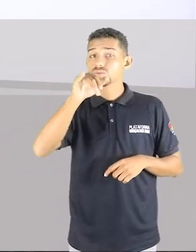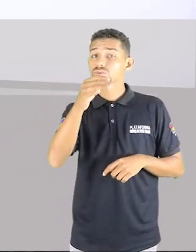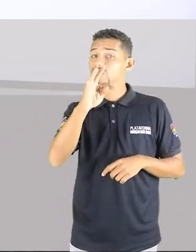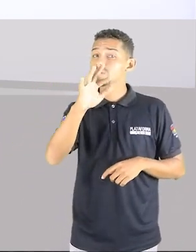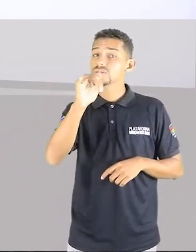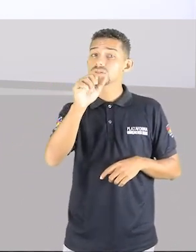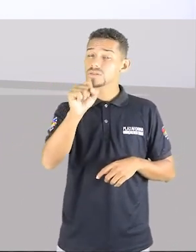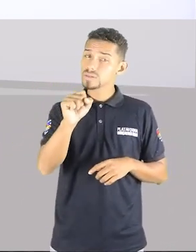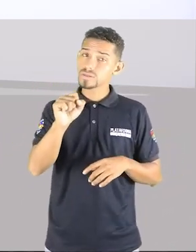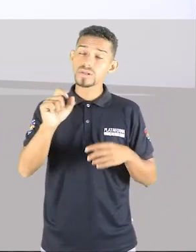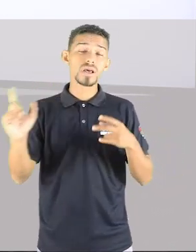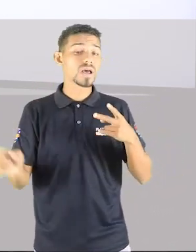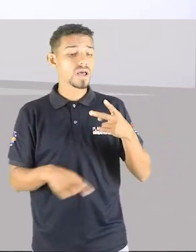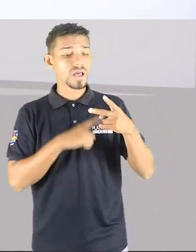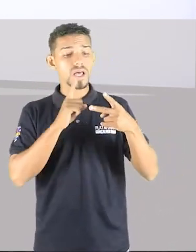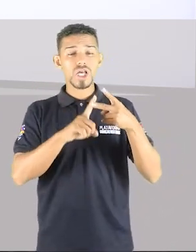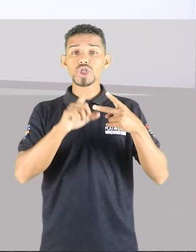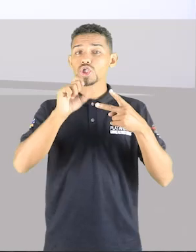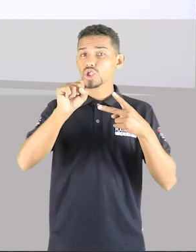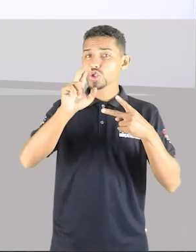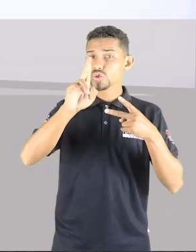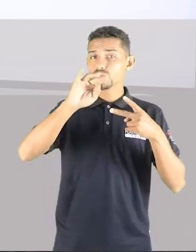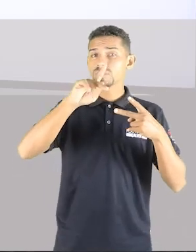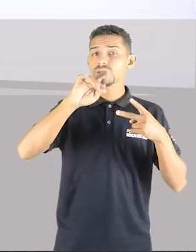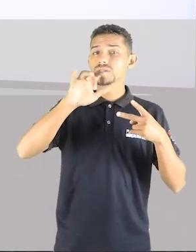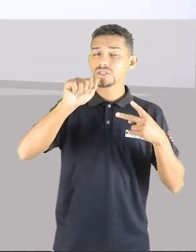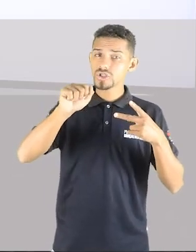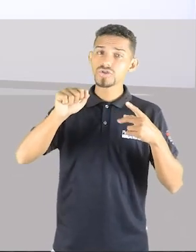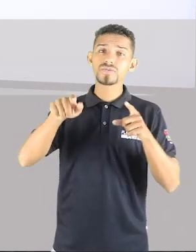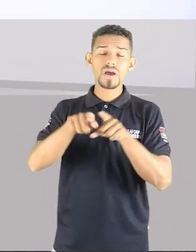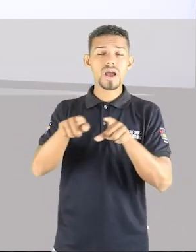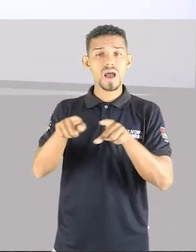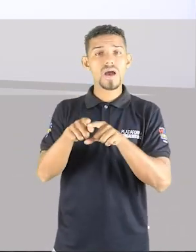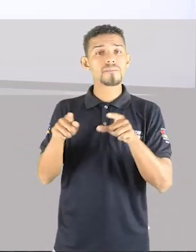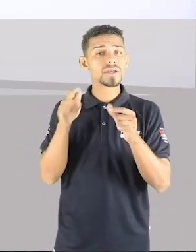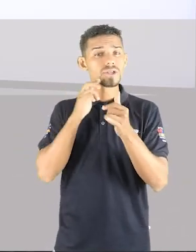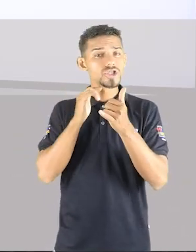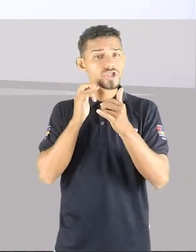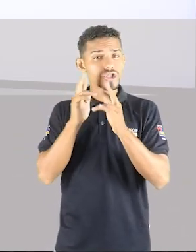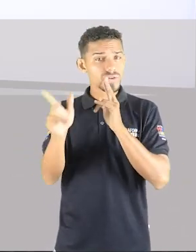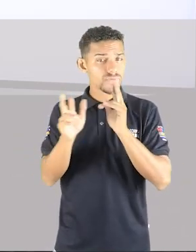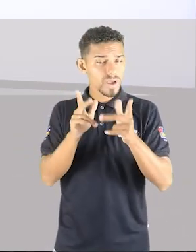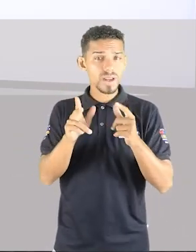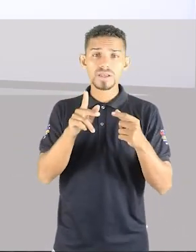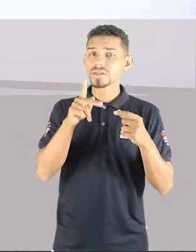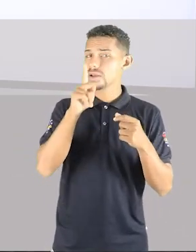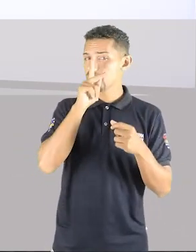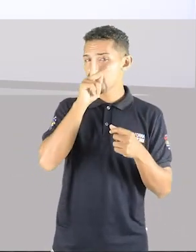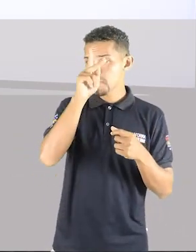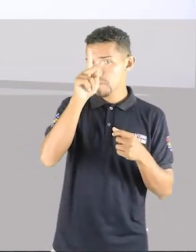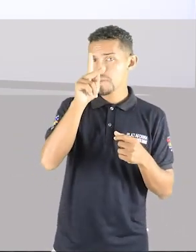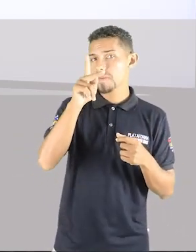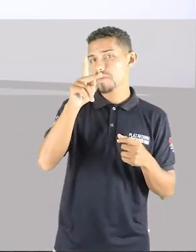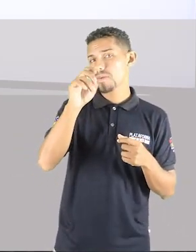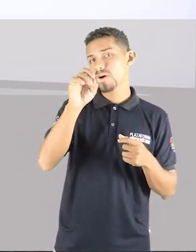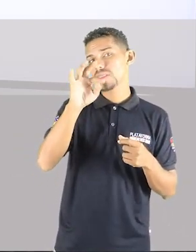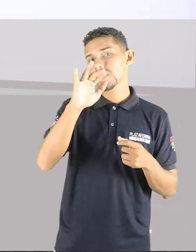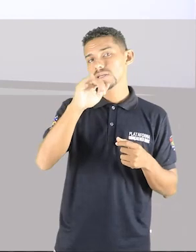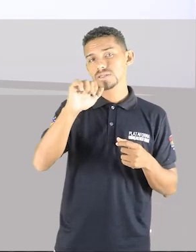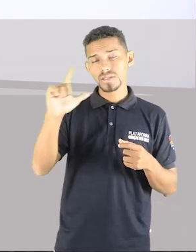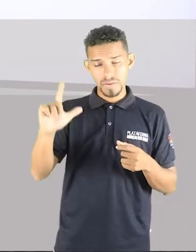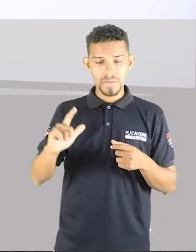estar submetidas a mesma diferença de potencial a mesma tensão elétrica